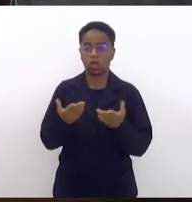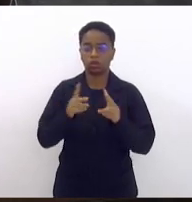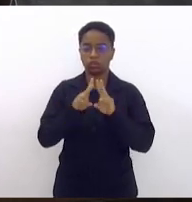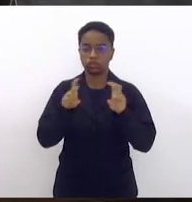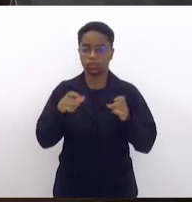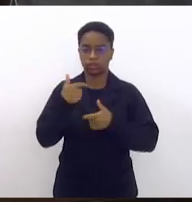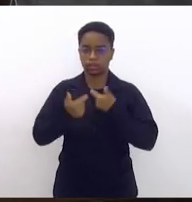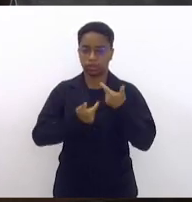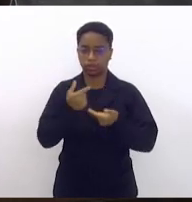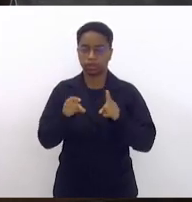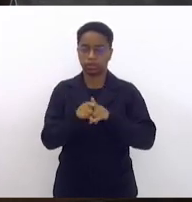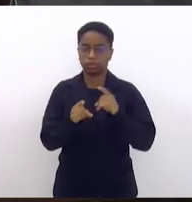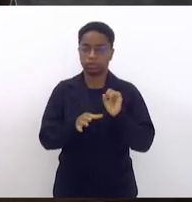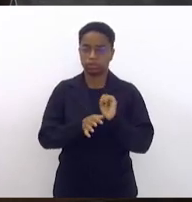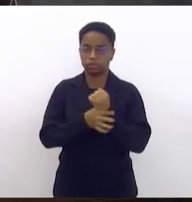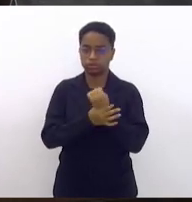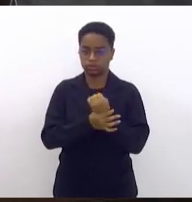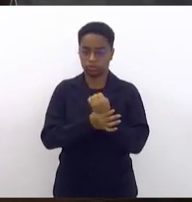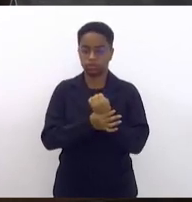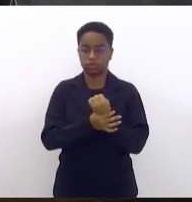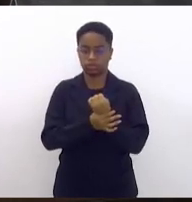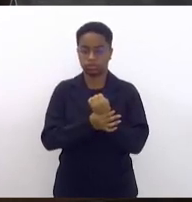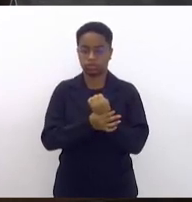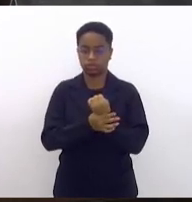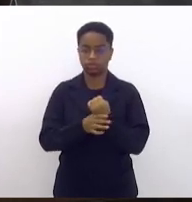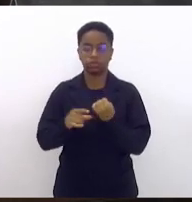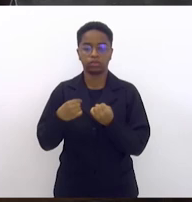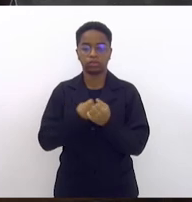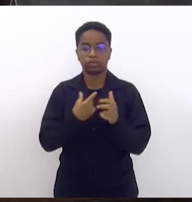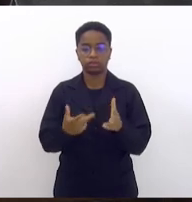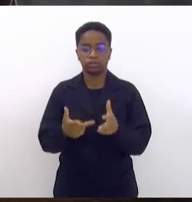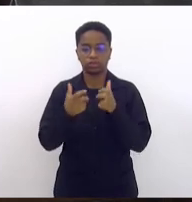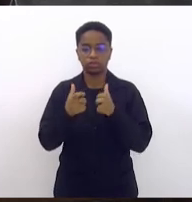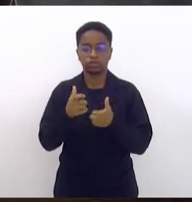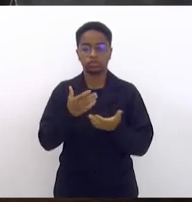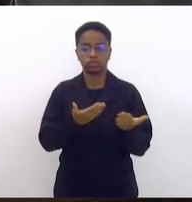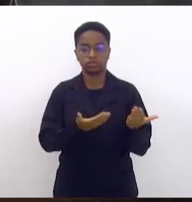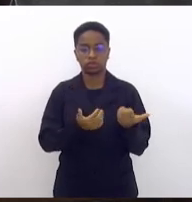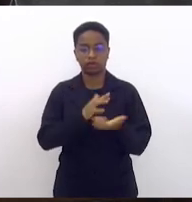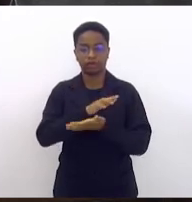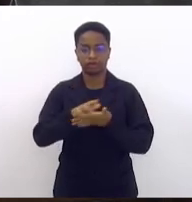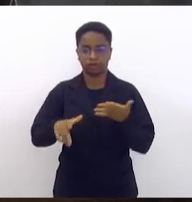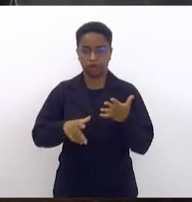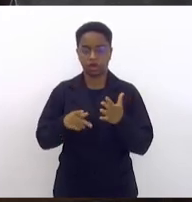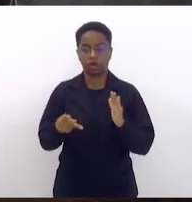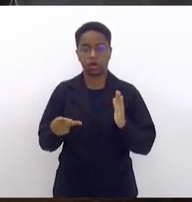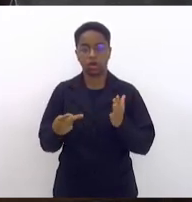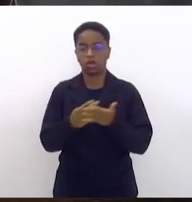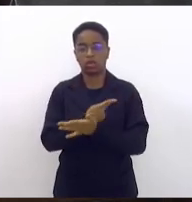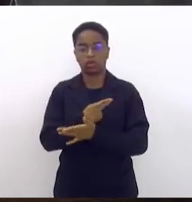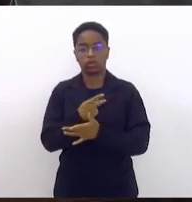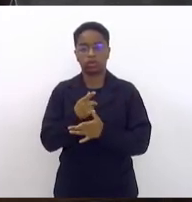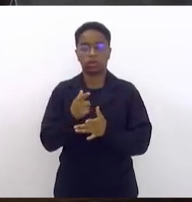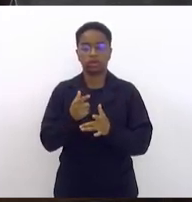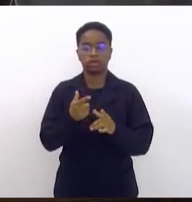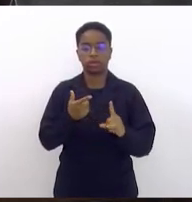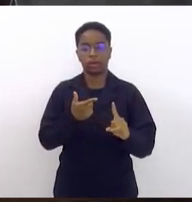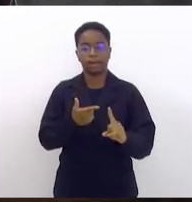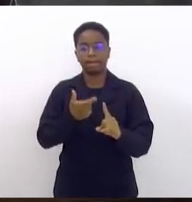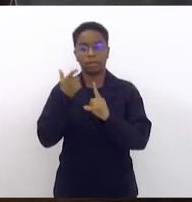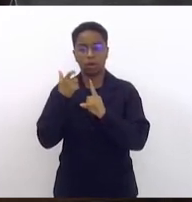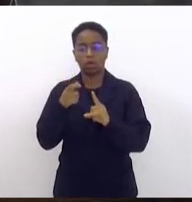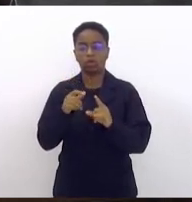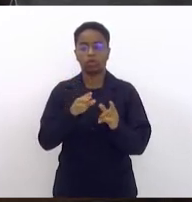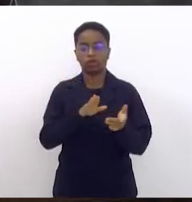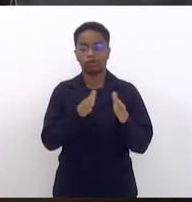e a segurança eh nós vemos diversos jovens que são vítimas de bala perdida de homicídio por